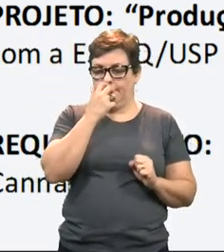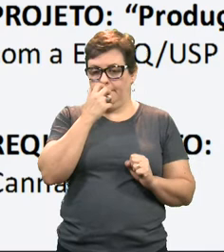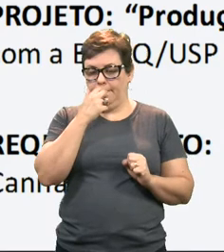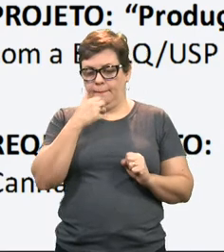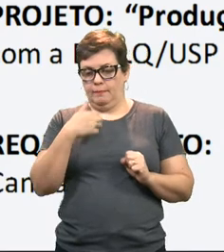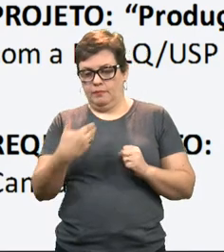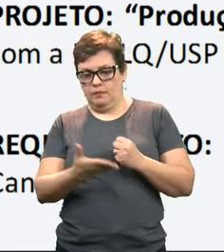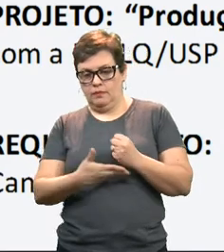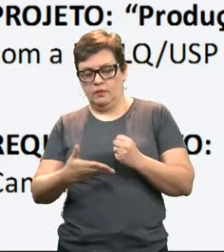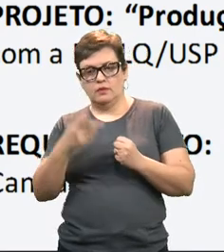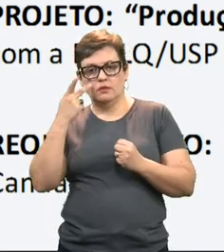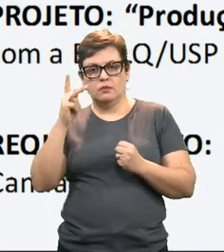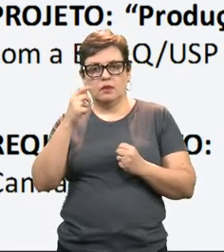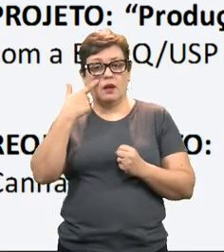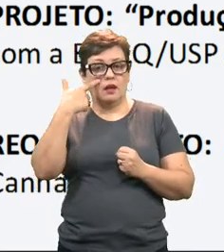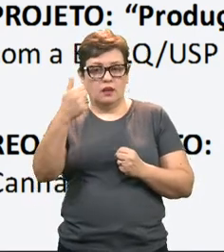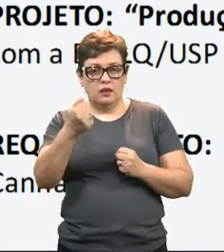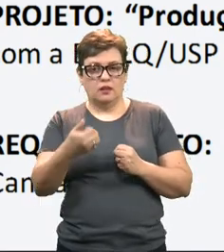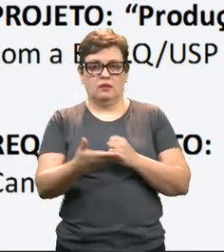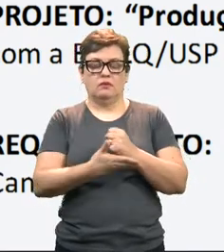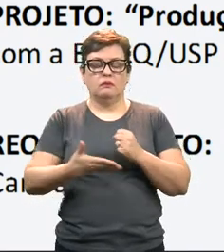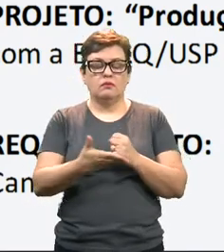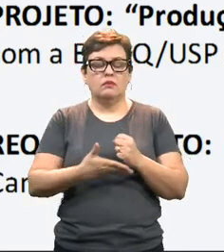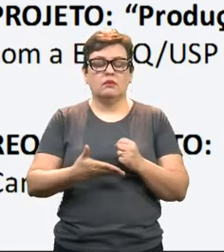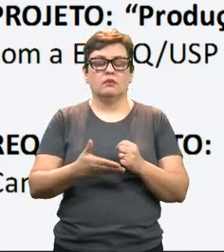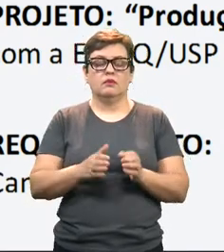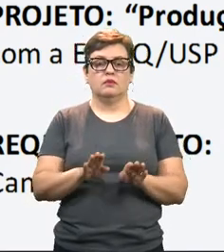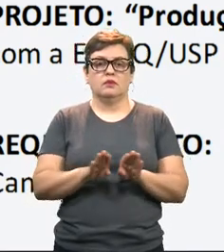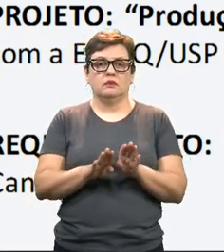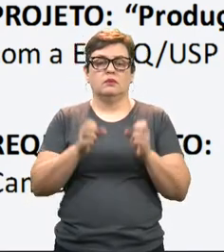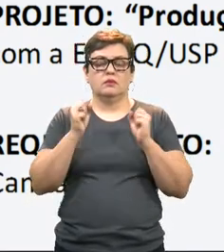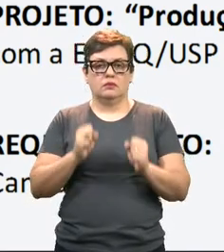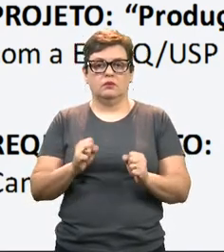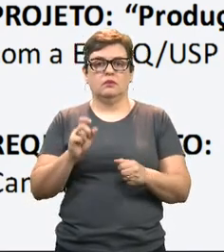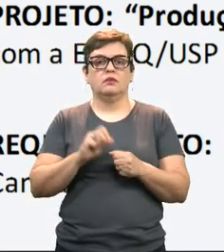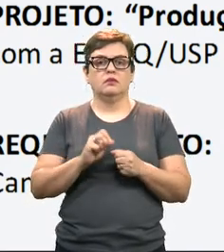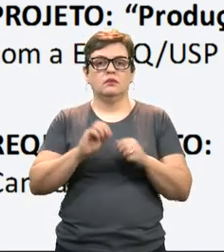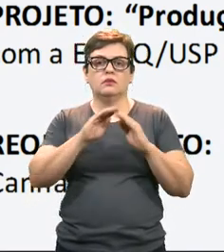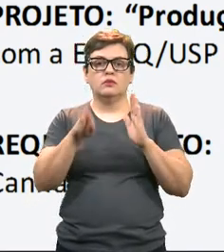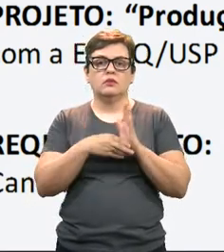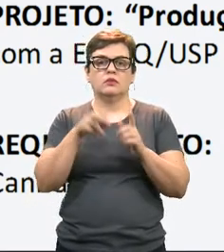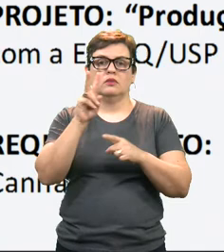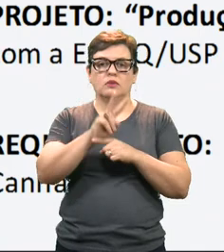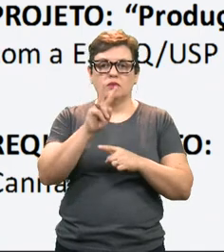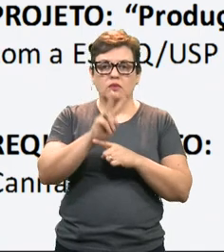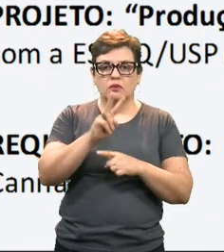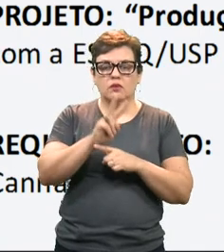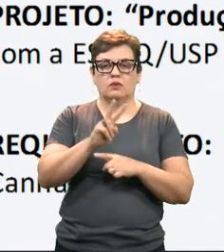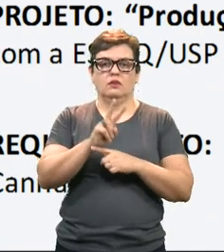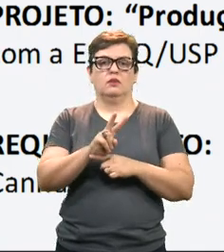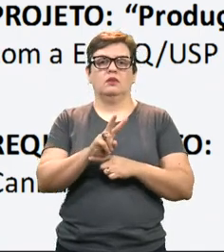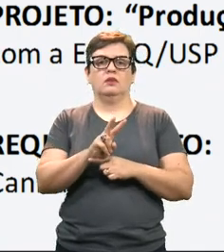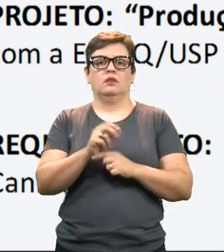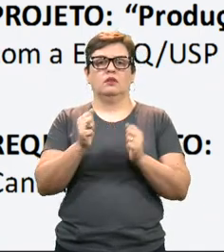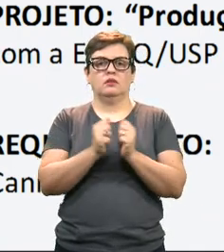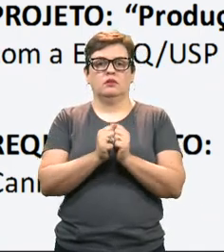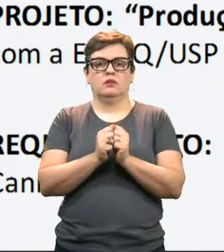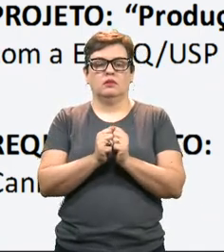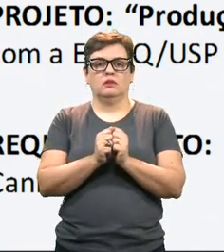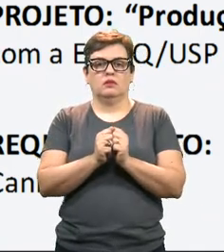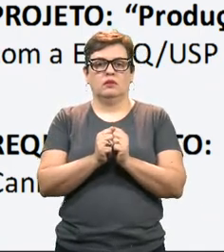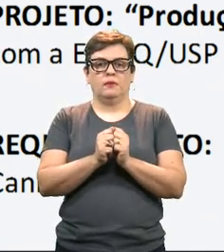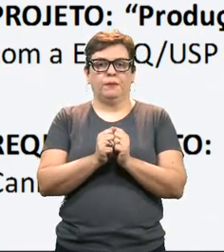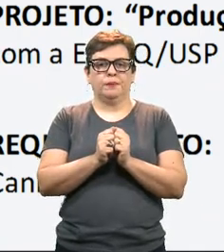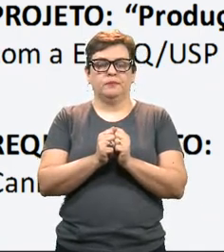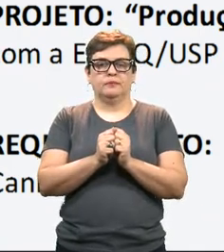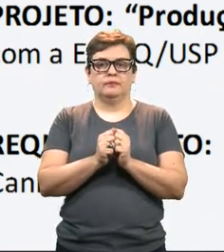pela atenção básica e poder fazer todo o seu tratamento e acompanhamento com a terapia canábica.